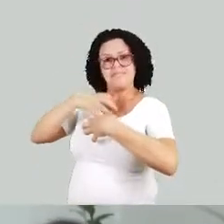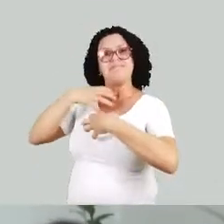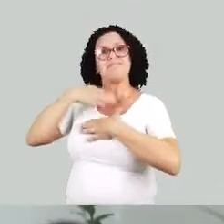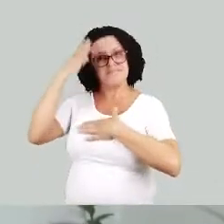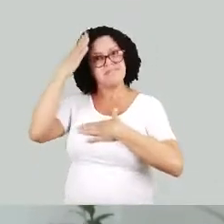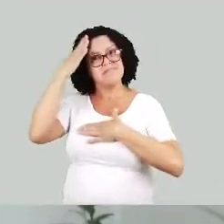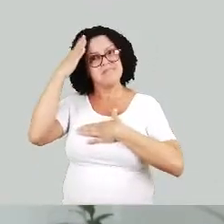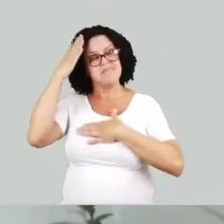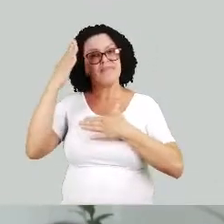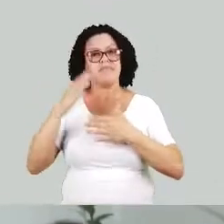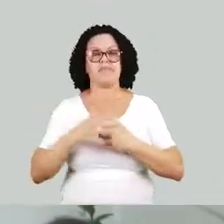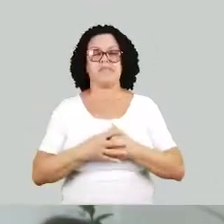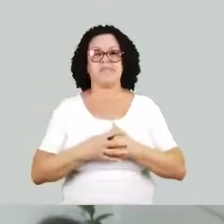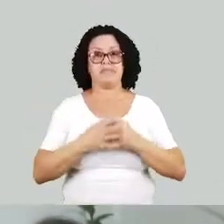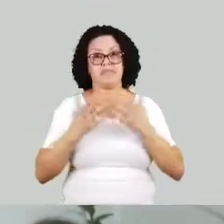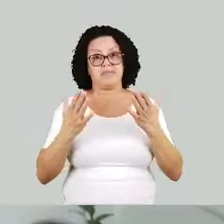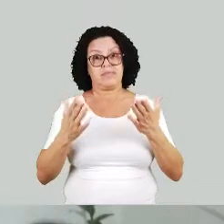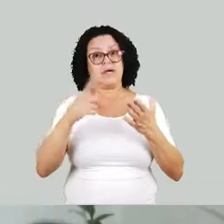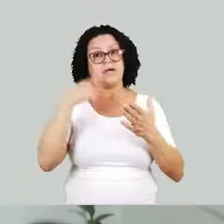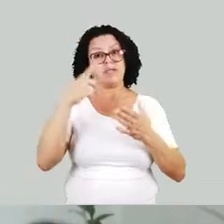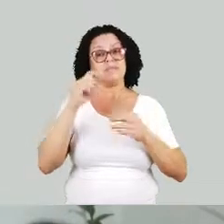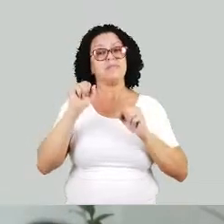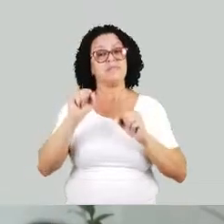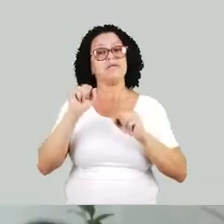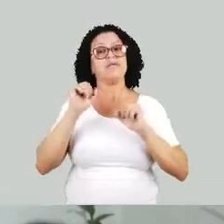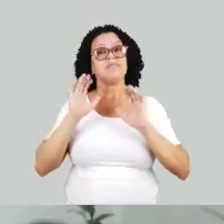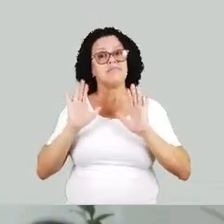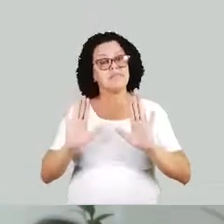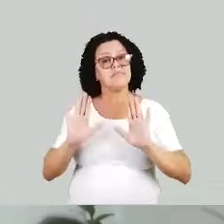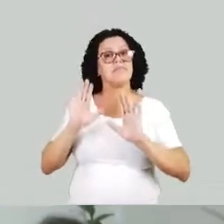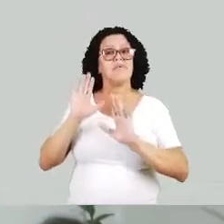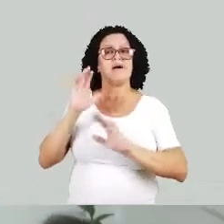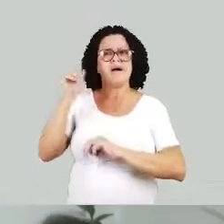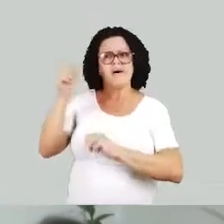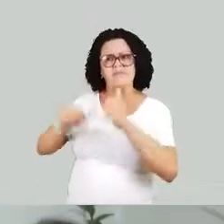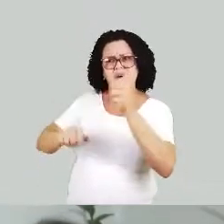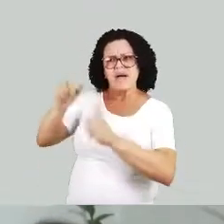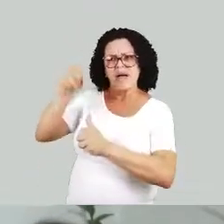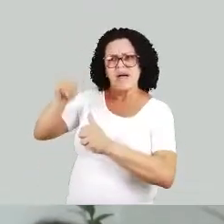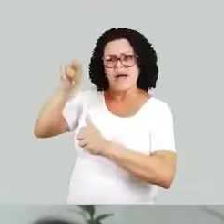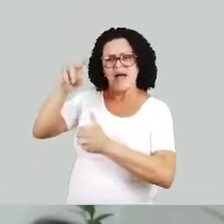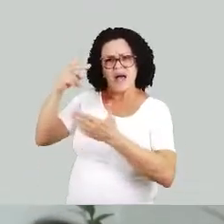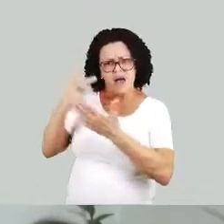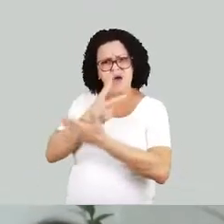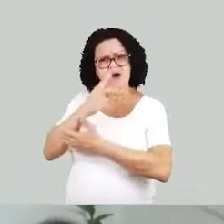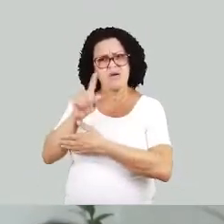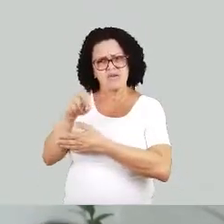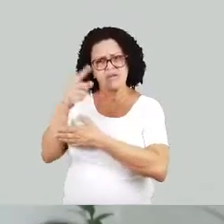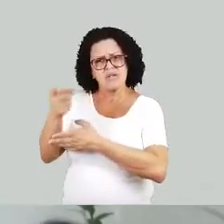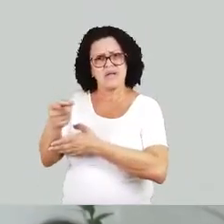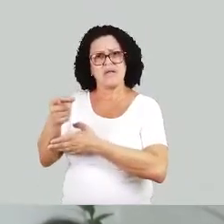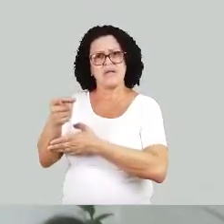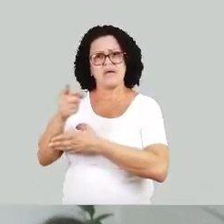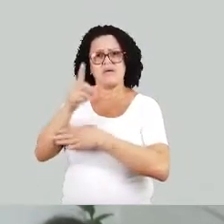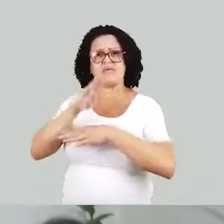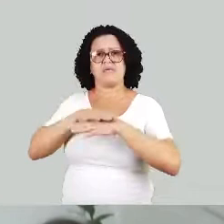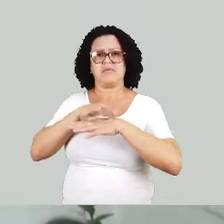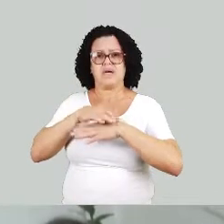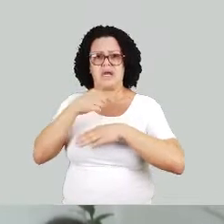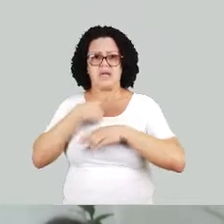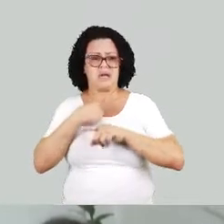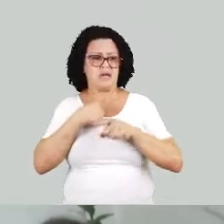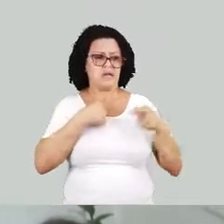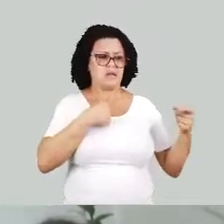considera sendo a vítima. Então, a gente tem que parar para avaliar se o erro também está só no agressor ou se